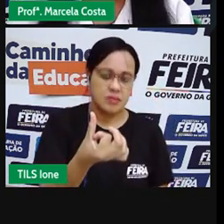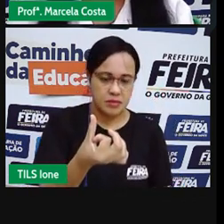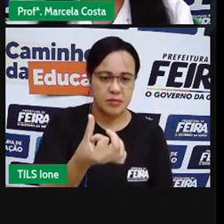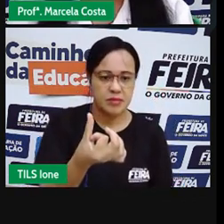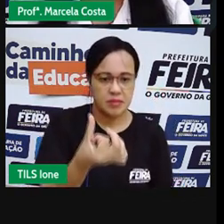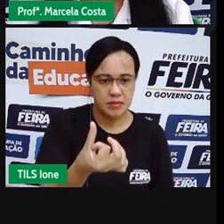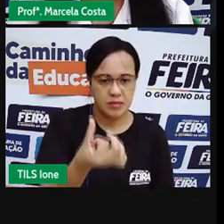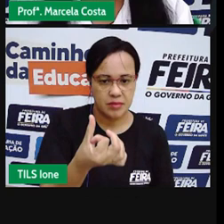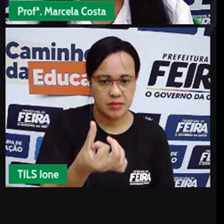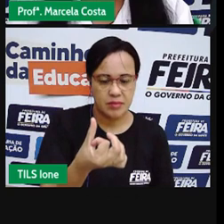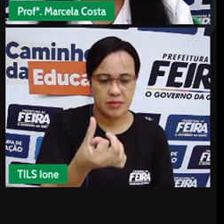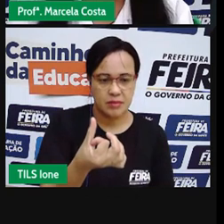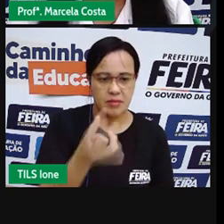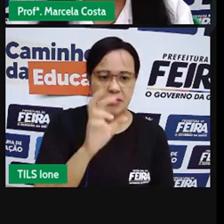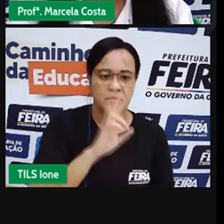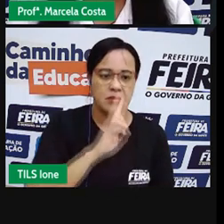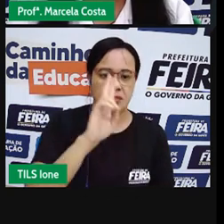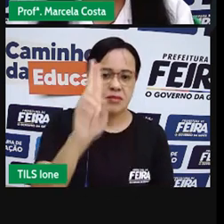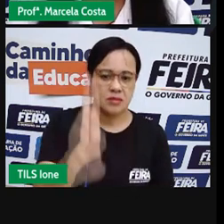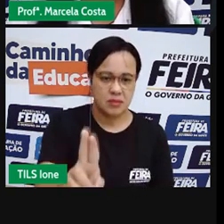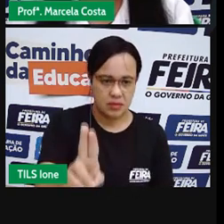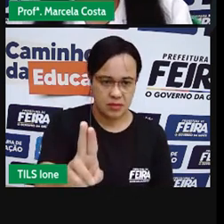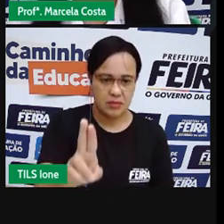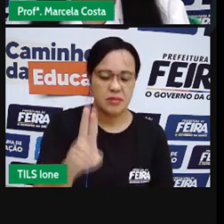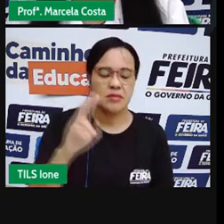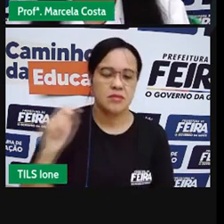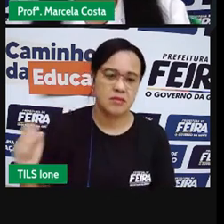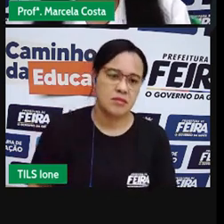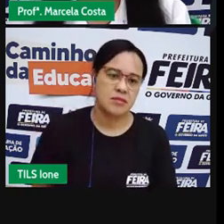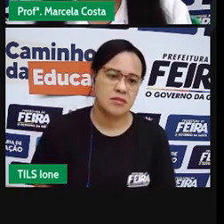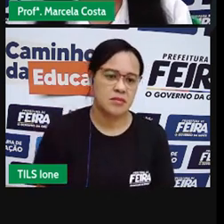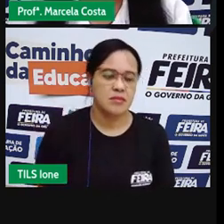3 e o numeral 6 representando aqui essa quantidade.